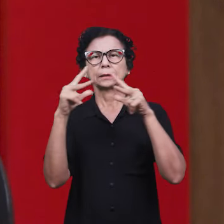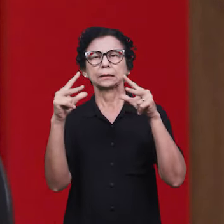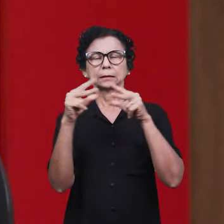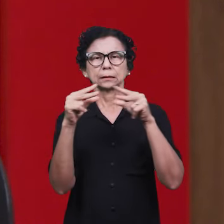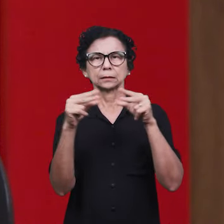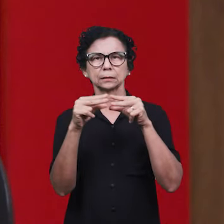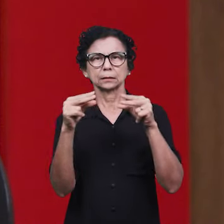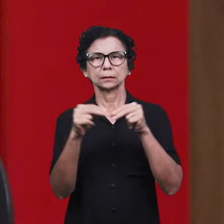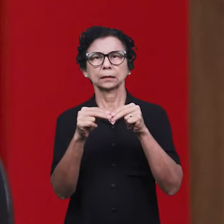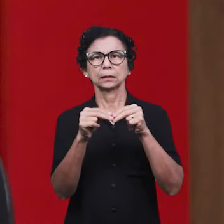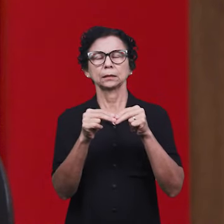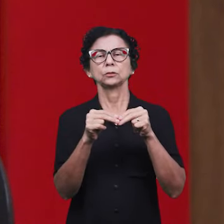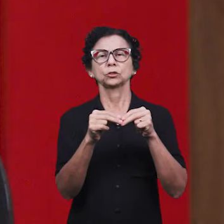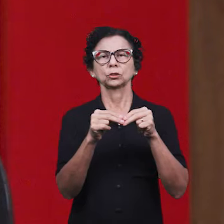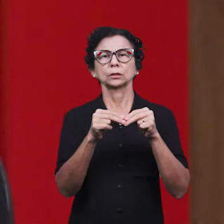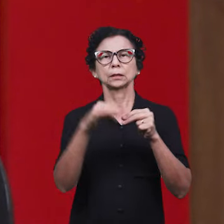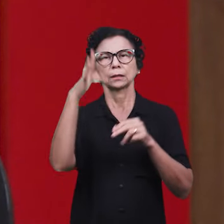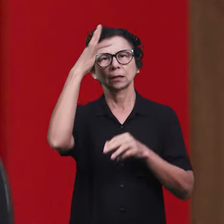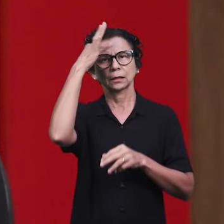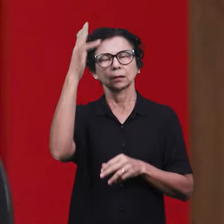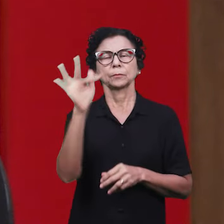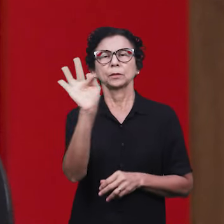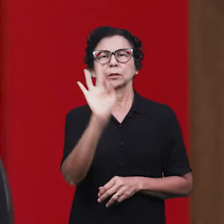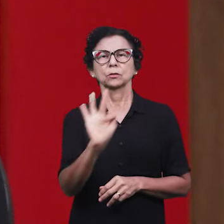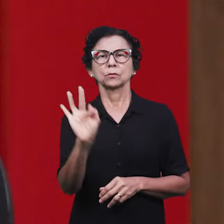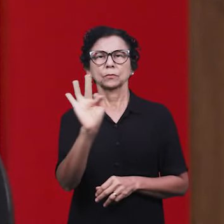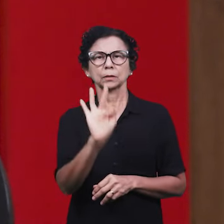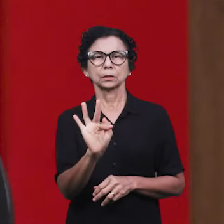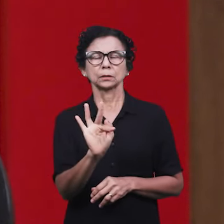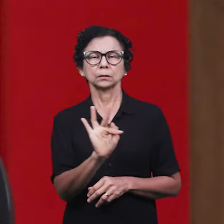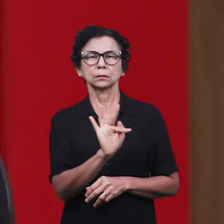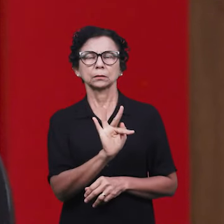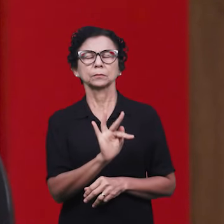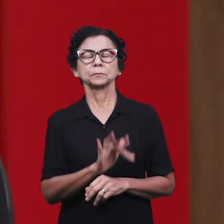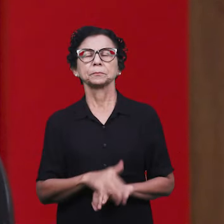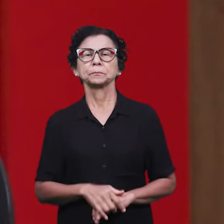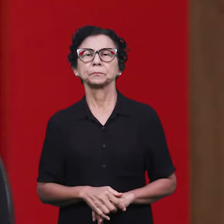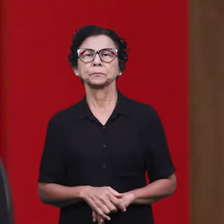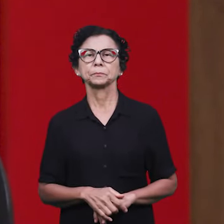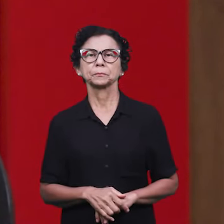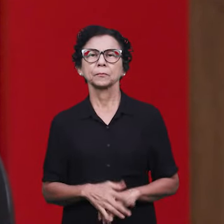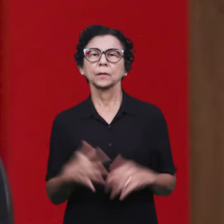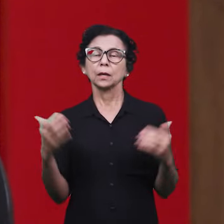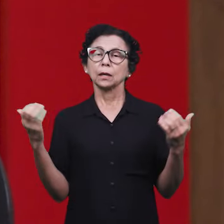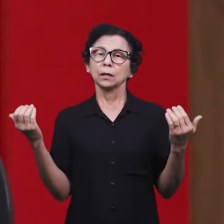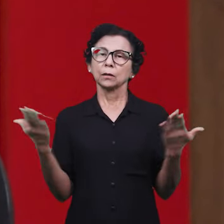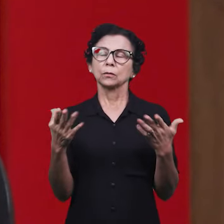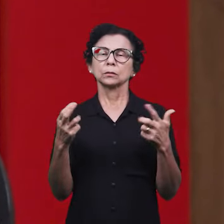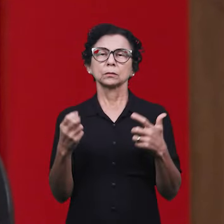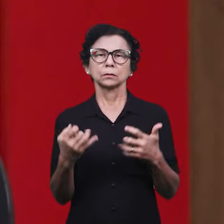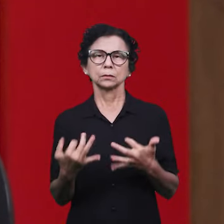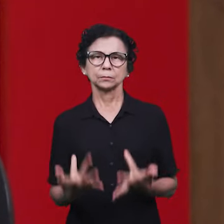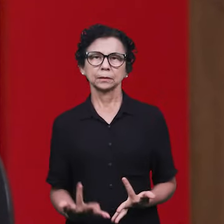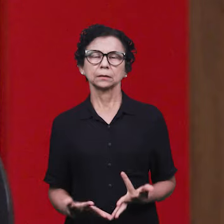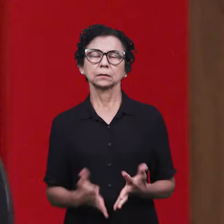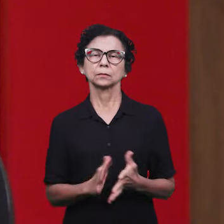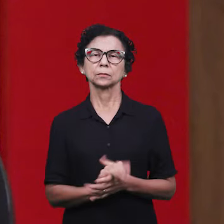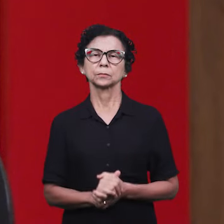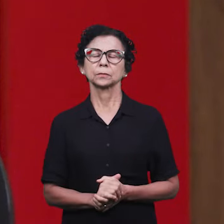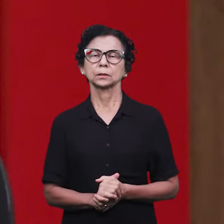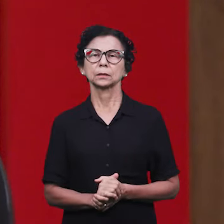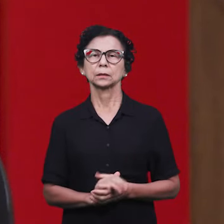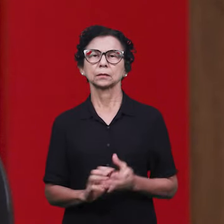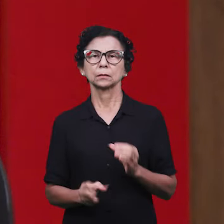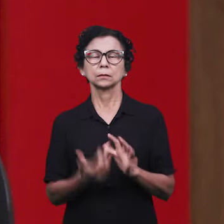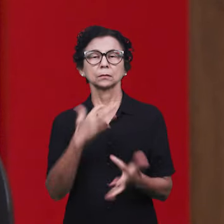falamos do design inteligente, esse criacionismo científico. Há um ponto importante, pastor Gideuti